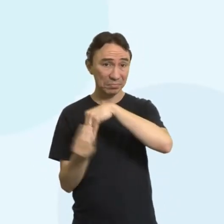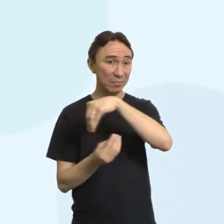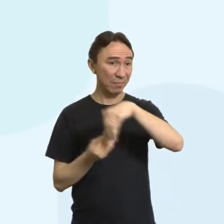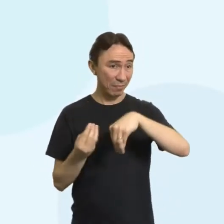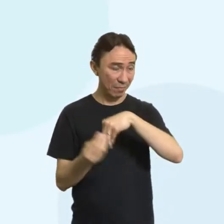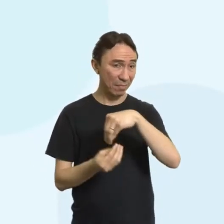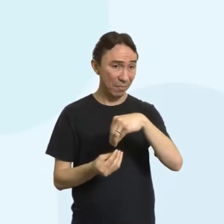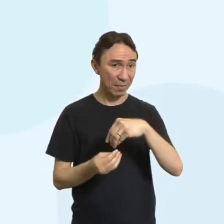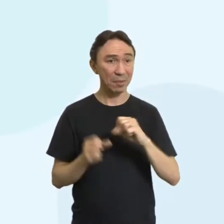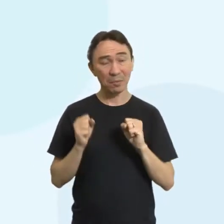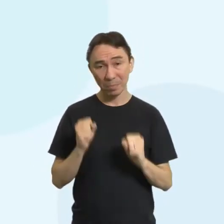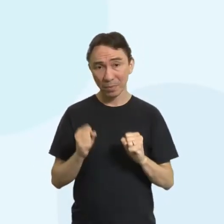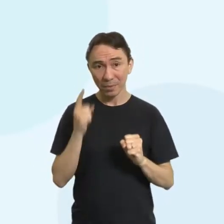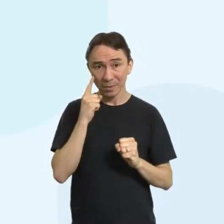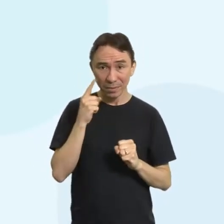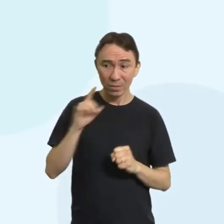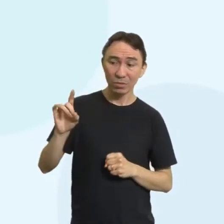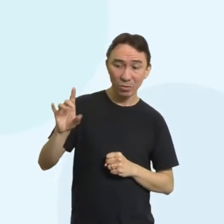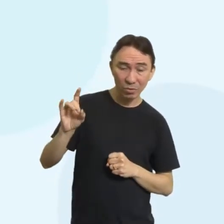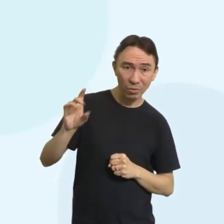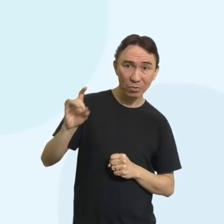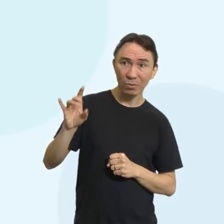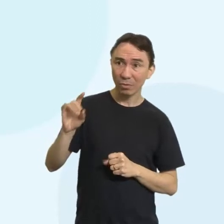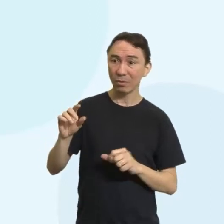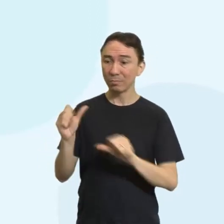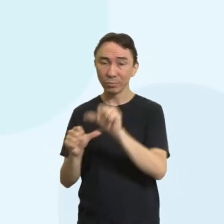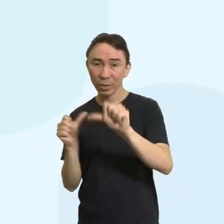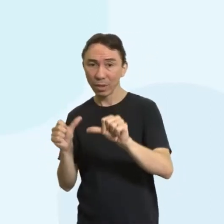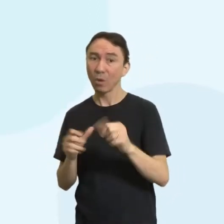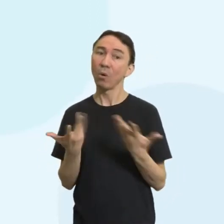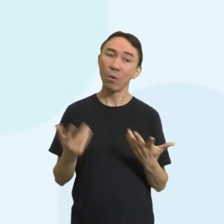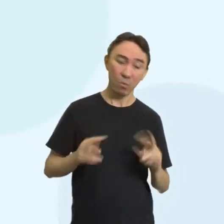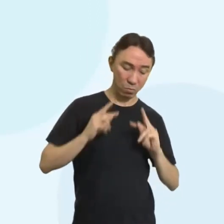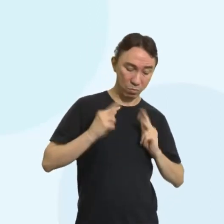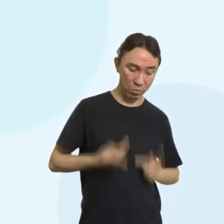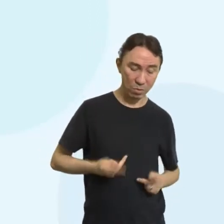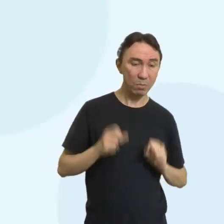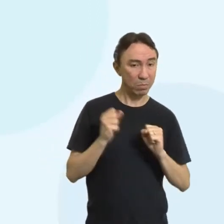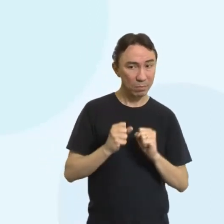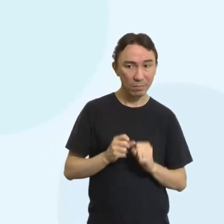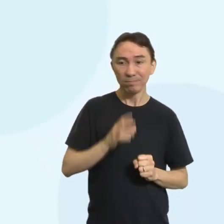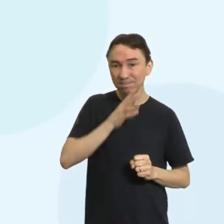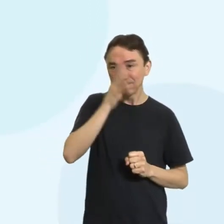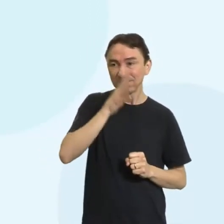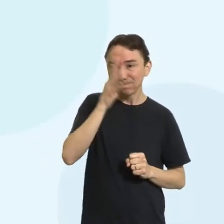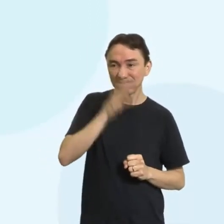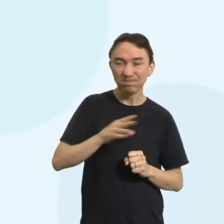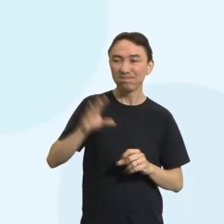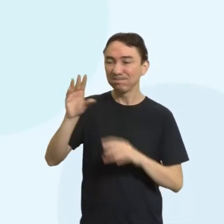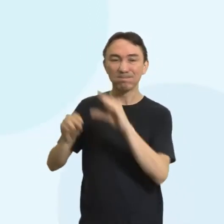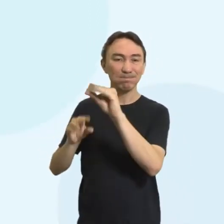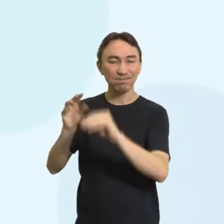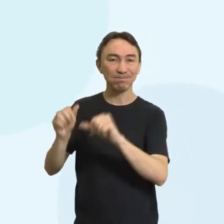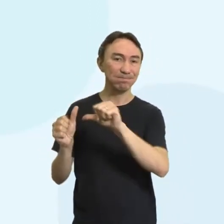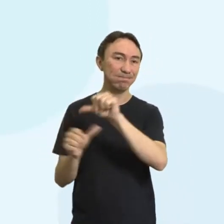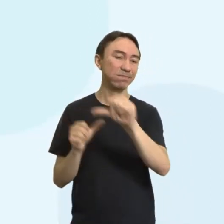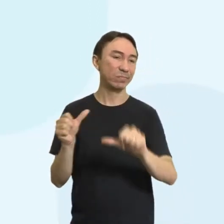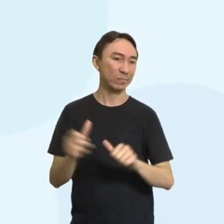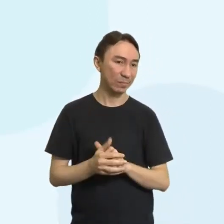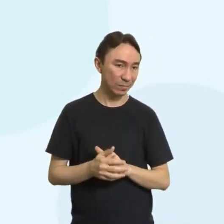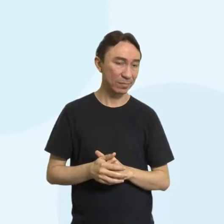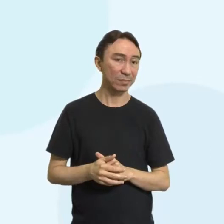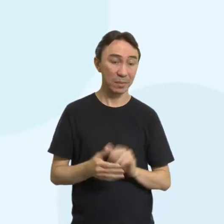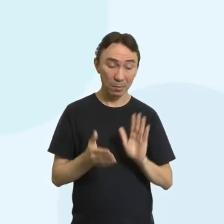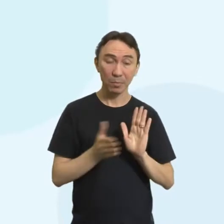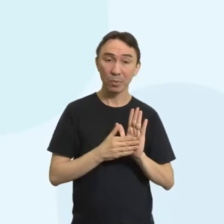alterar essa composição. Bom, para esta atividade, a proposta aqui é o que está no caderno do aluno,